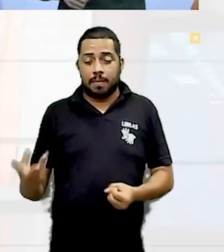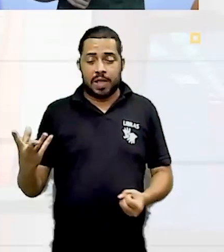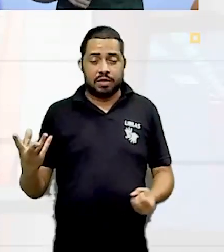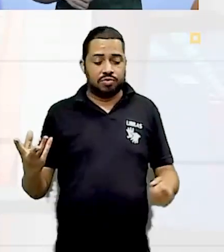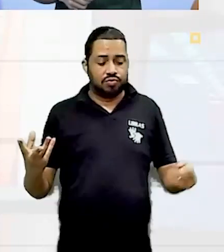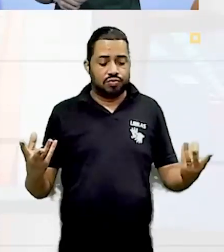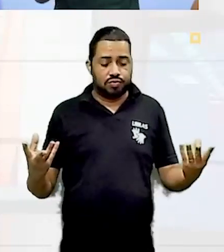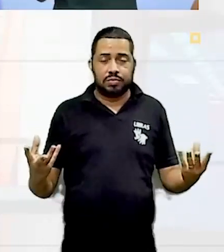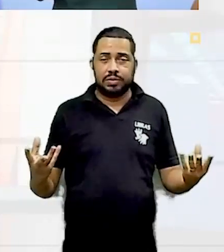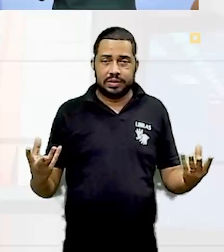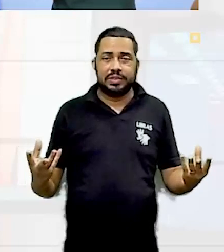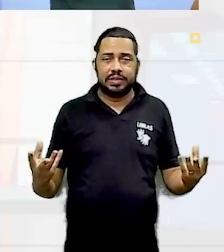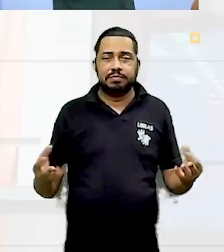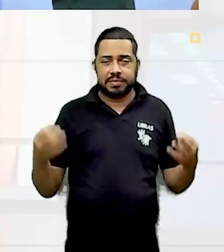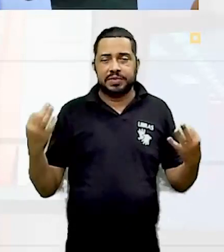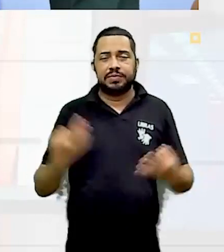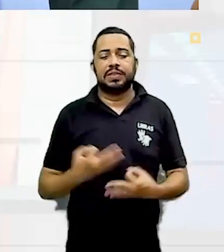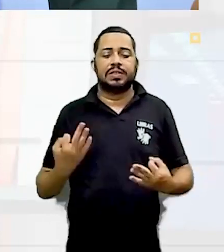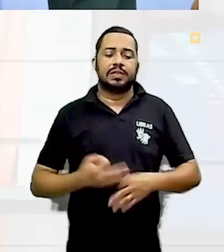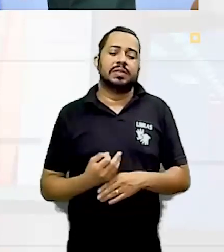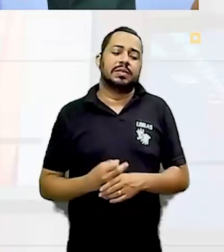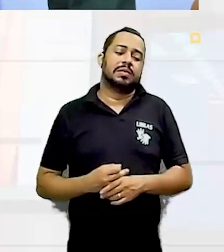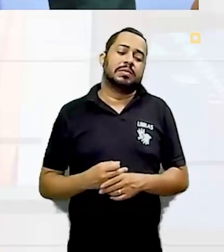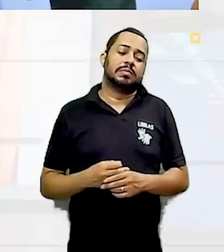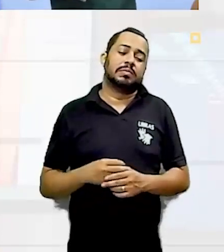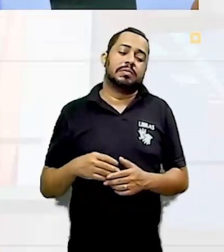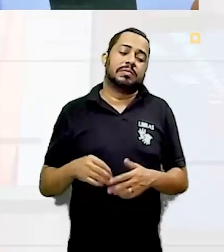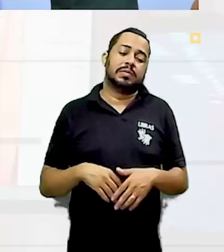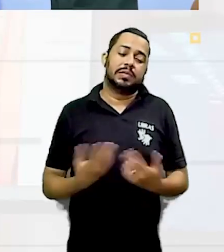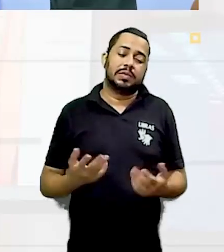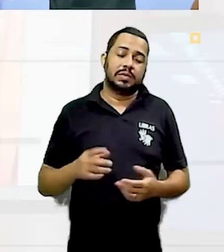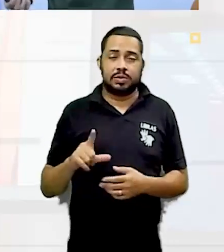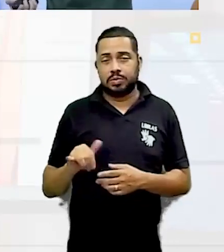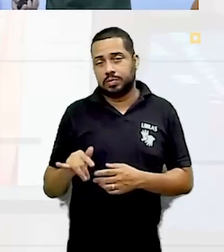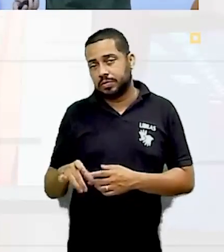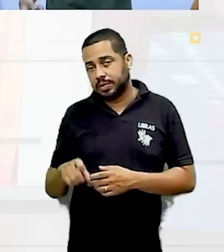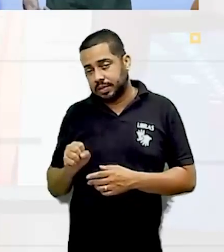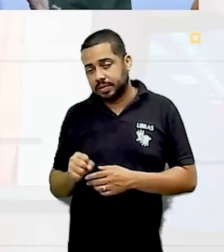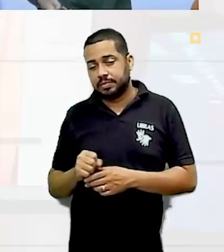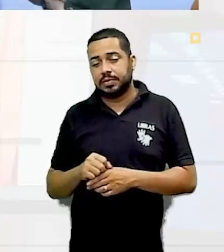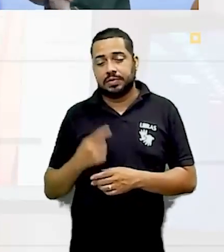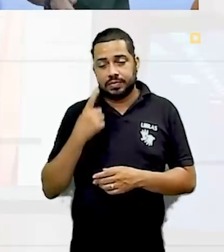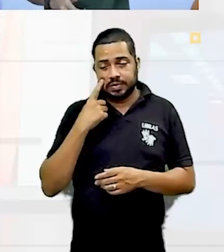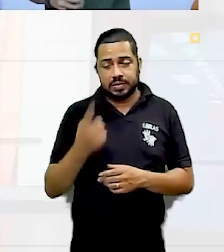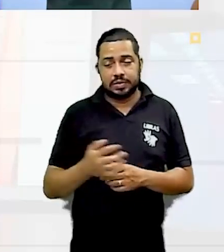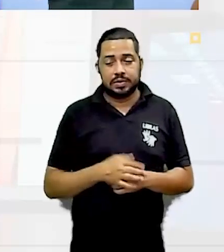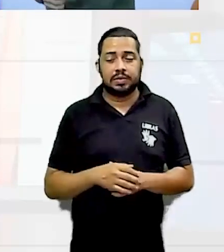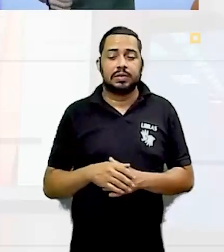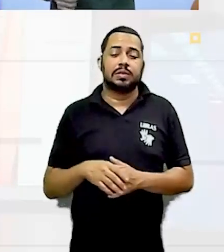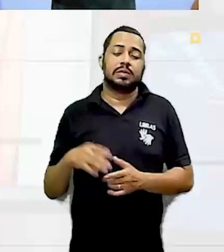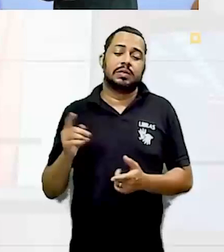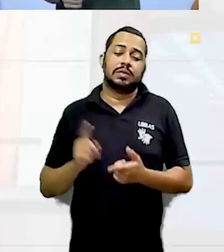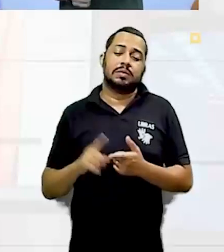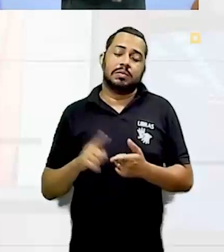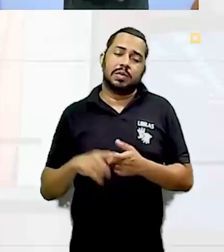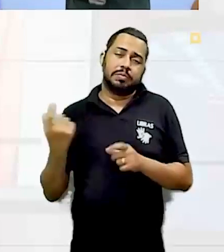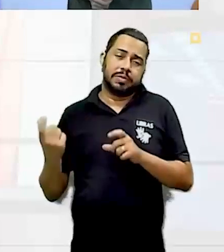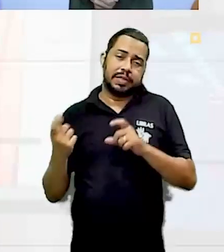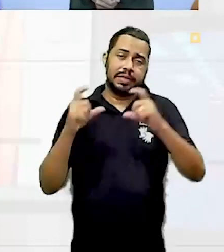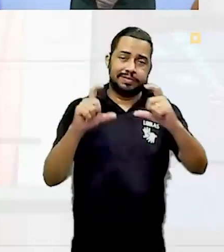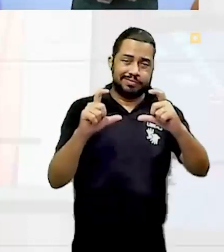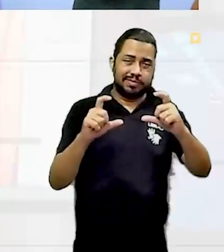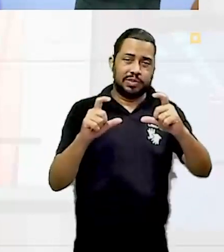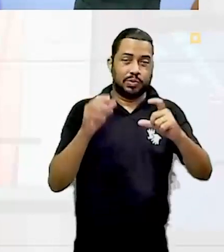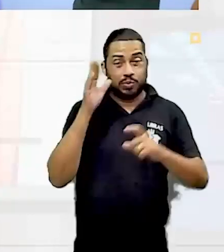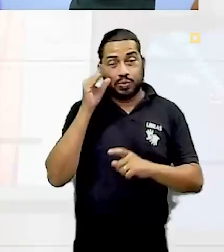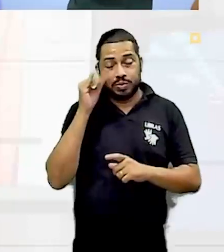já era perfeito para viabilizar luz, para poder ver. E eu botei só por questão de